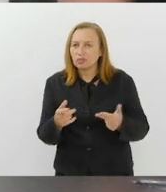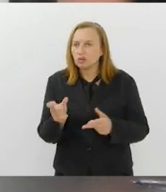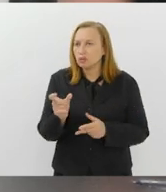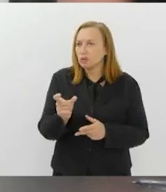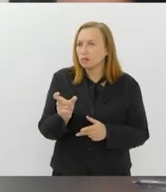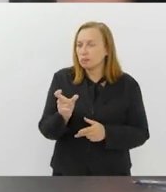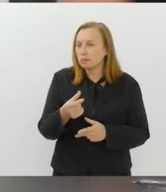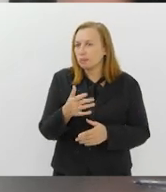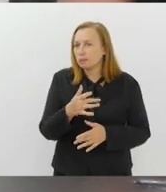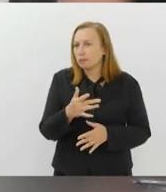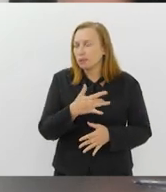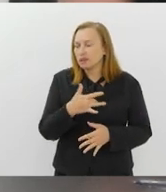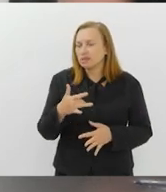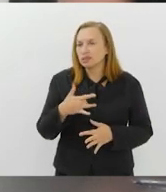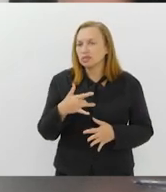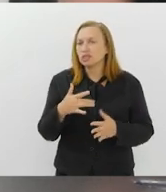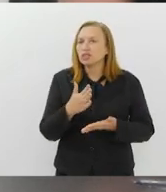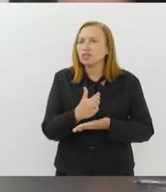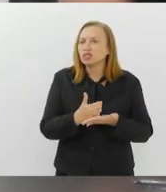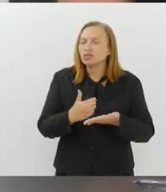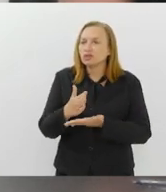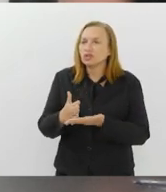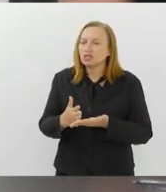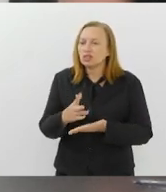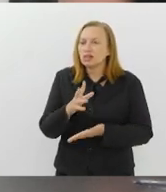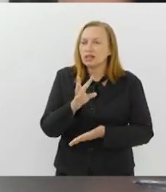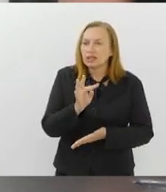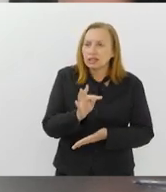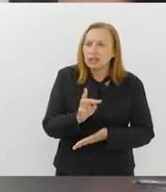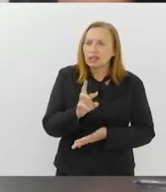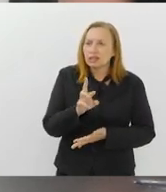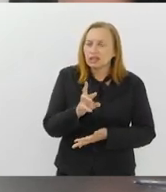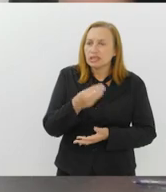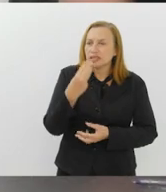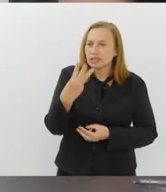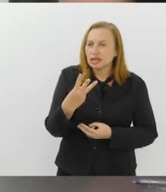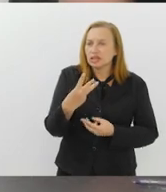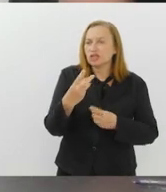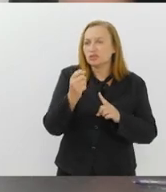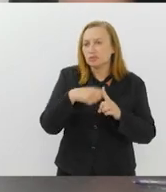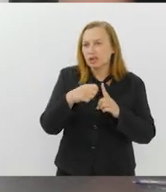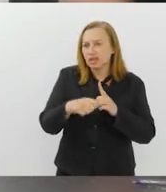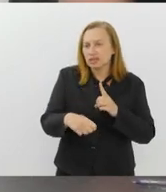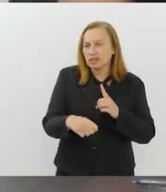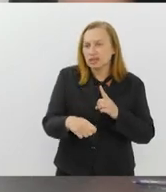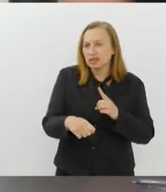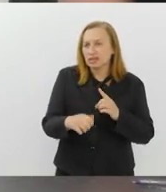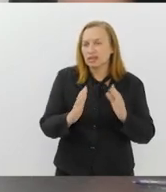e dividido por trimestre e por faixa 0, 1, 2 e 3.